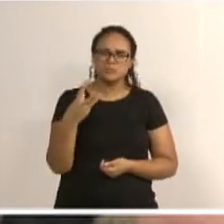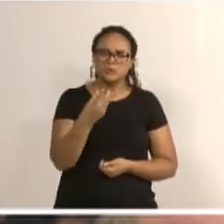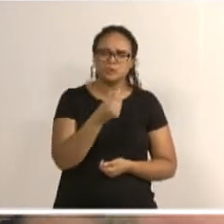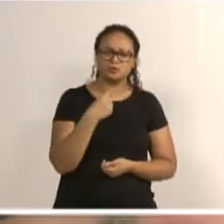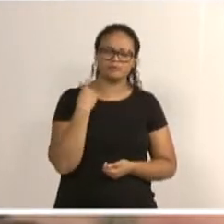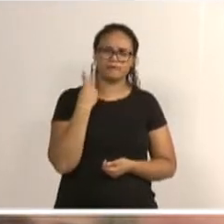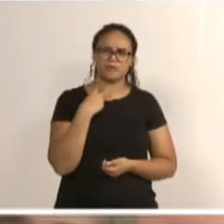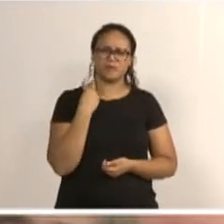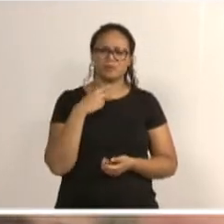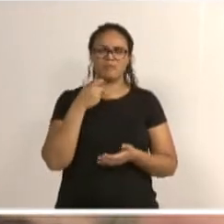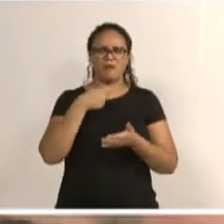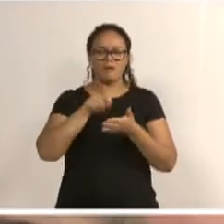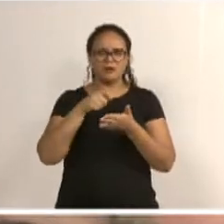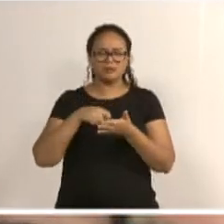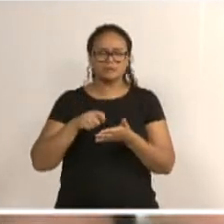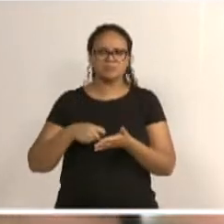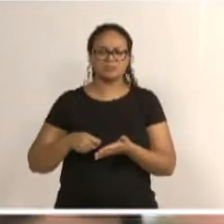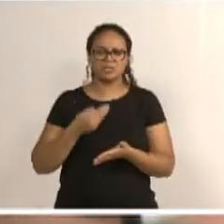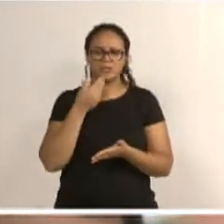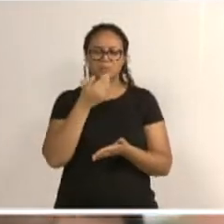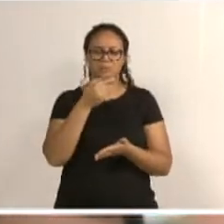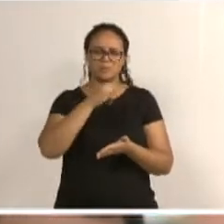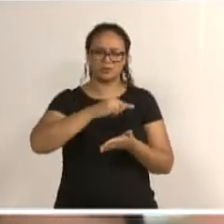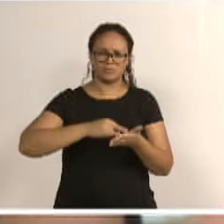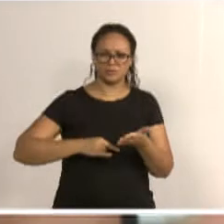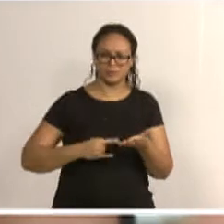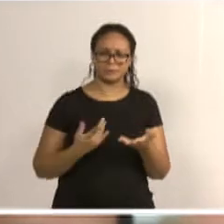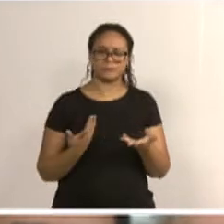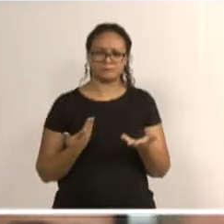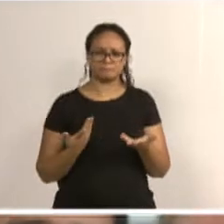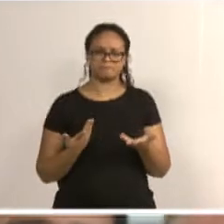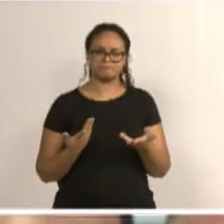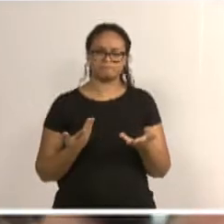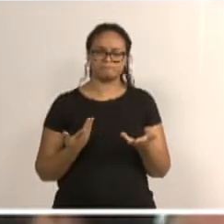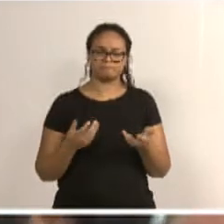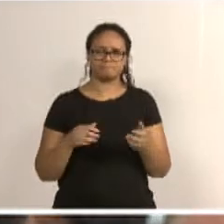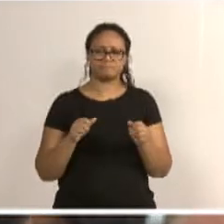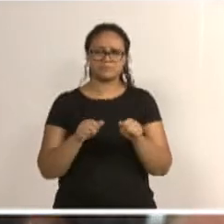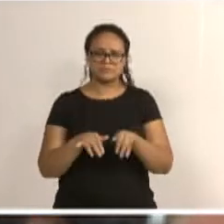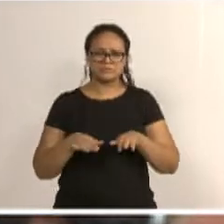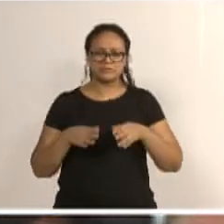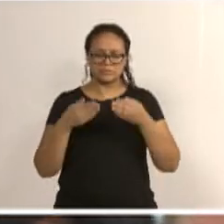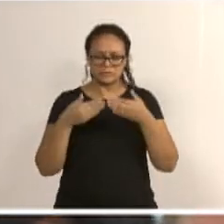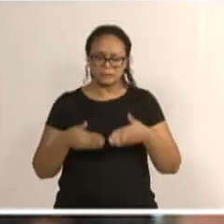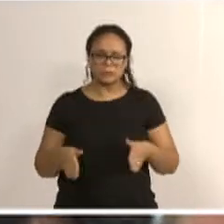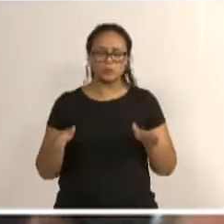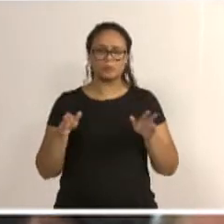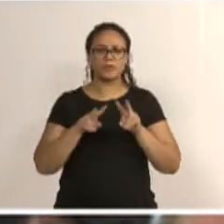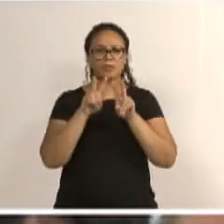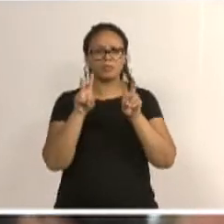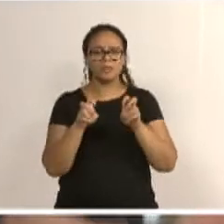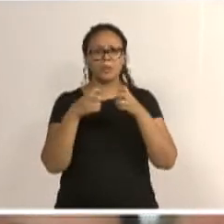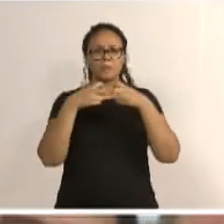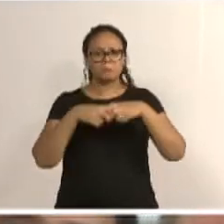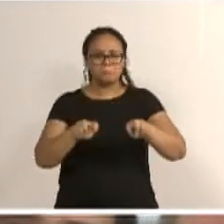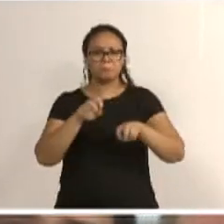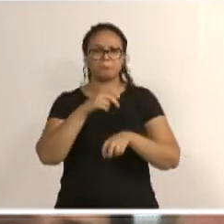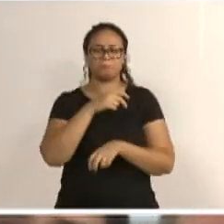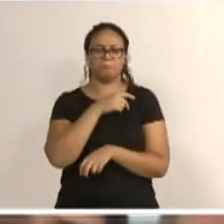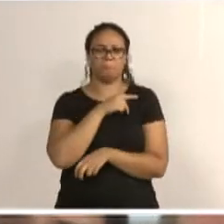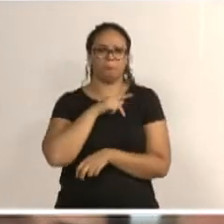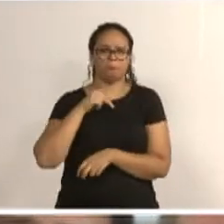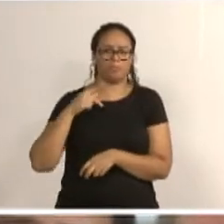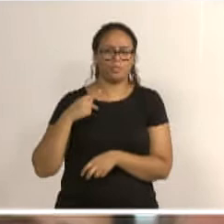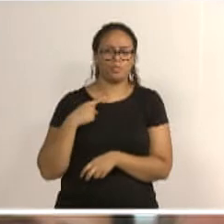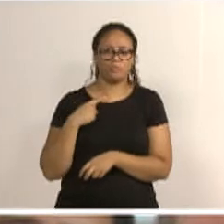assinam um requerimento para estar aqui numa audiência pública falando sobre transporte, sobre mobilidade, e muitos